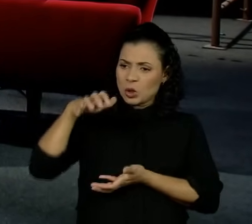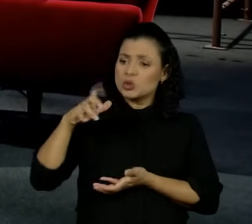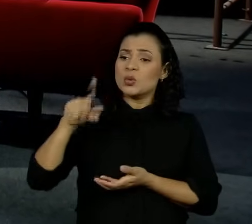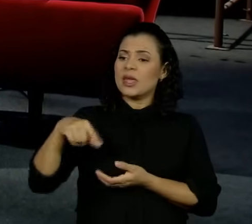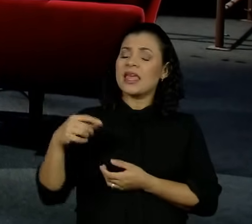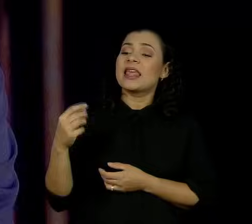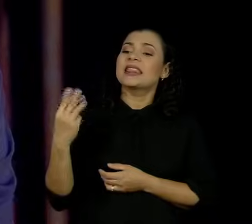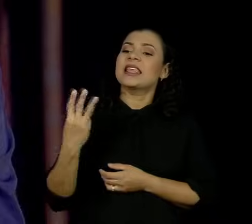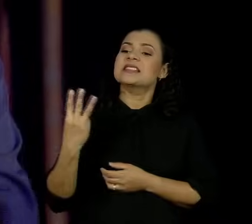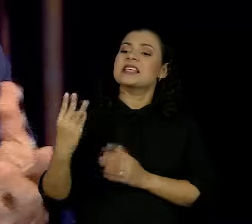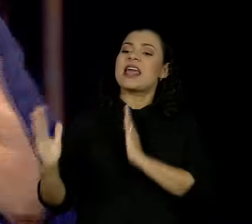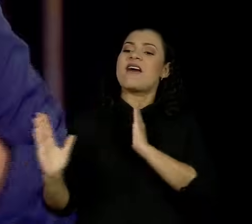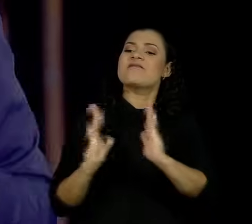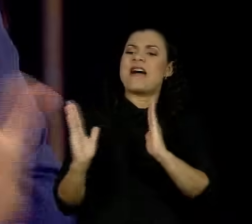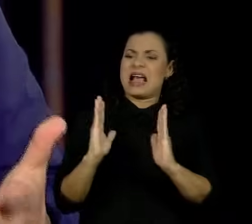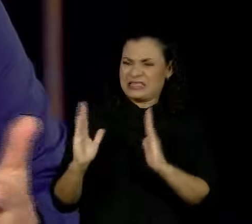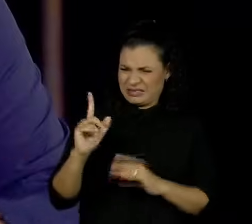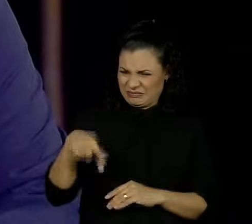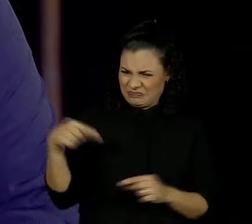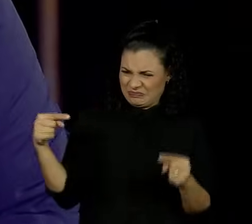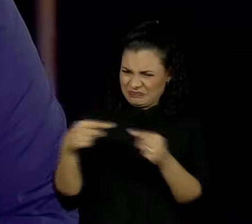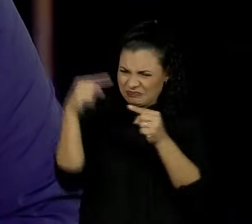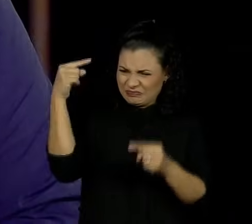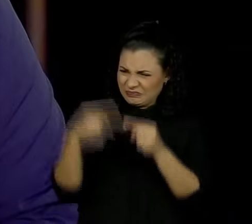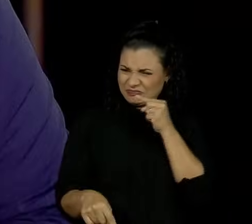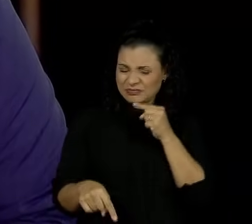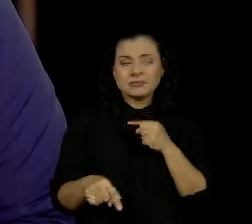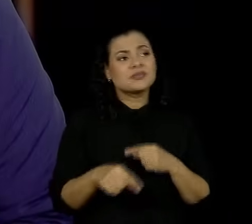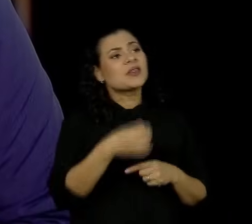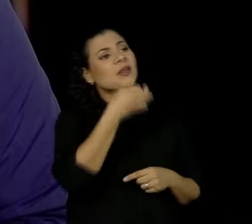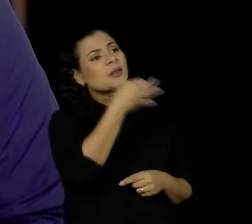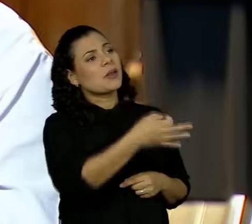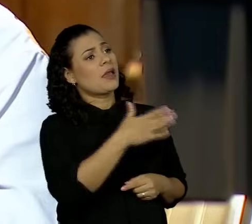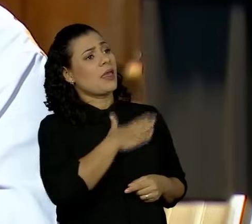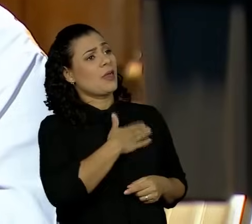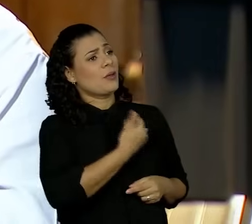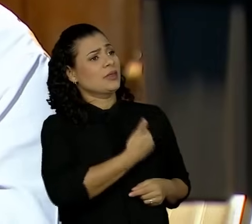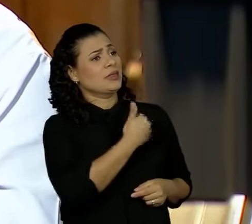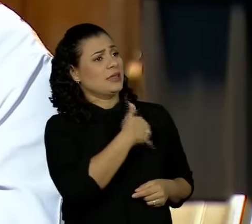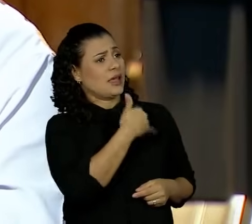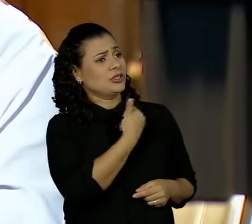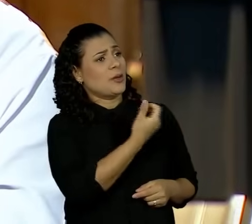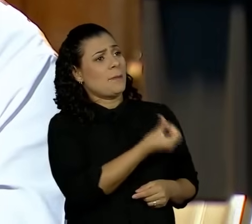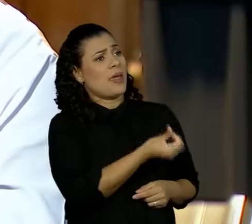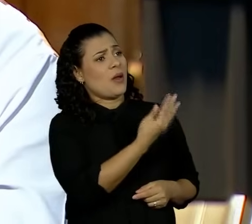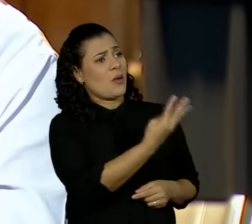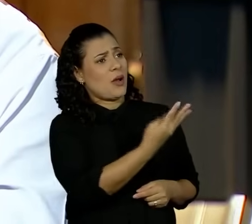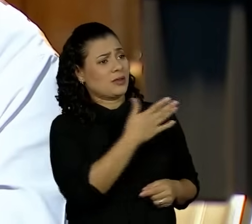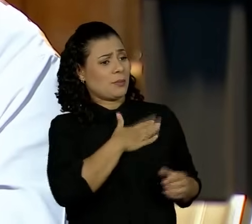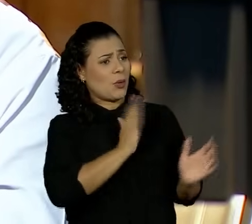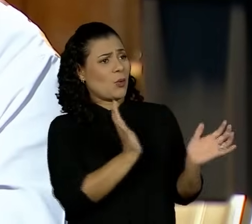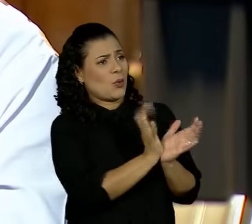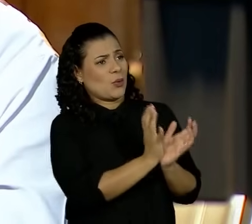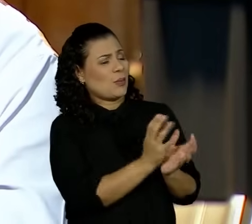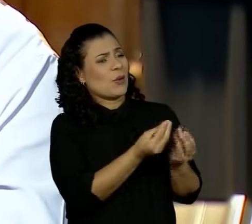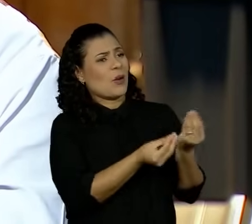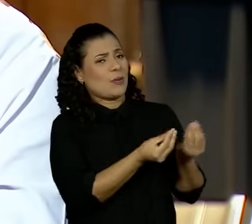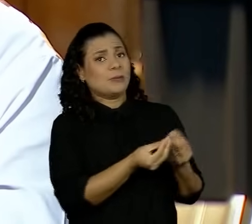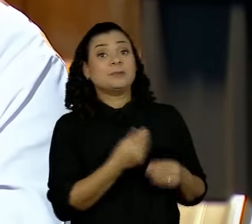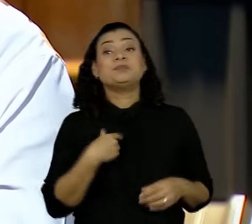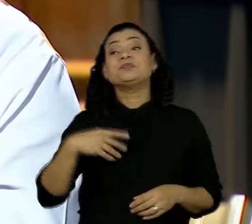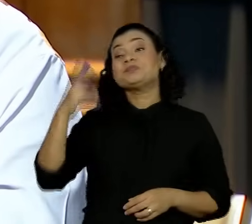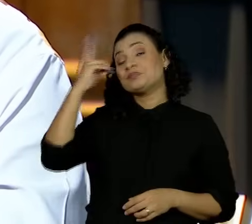hein, para dizer da minha turma, eu que estou com 64? Você sabe que, ao ouvir você falar isso, eu lembrei